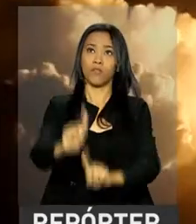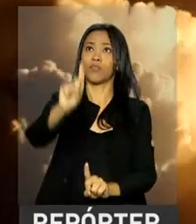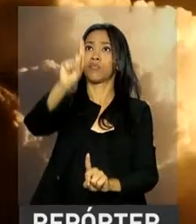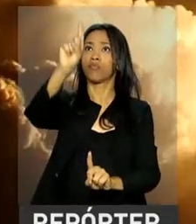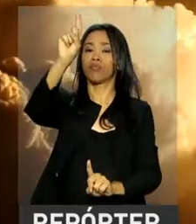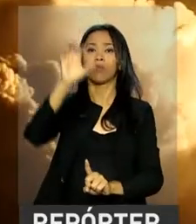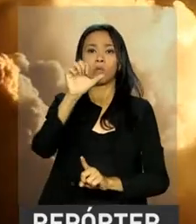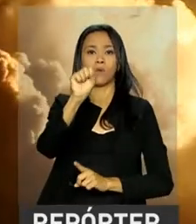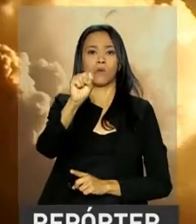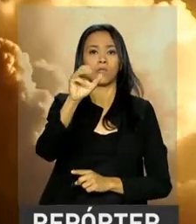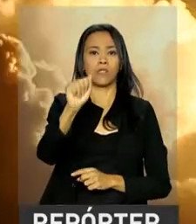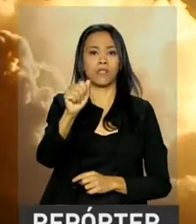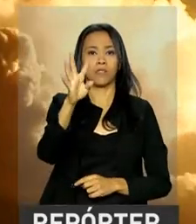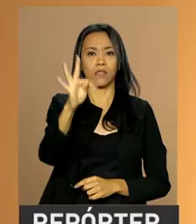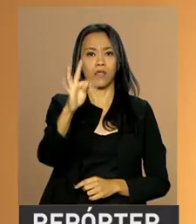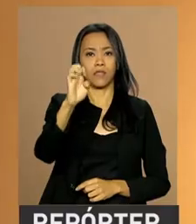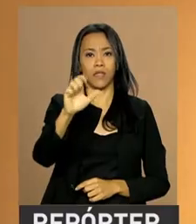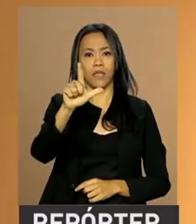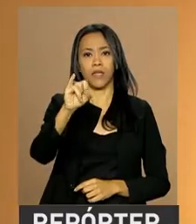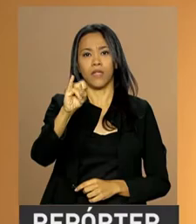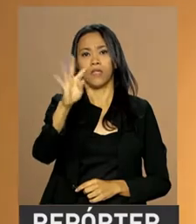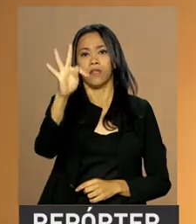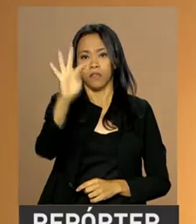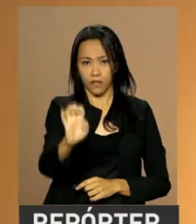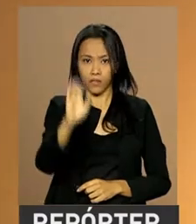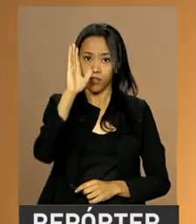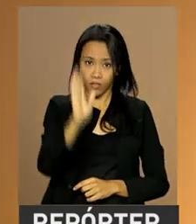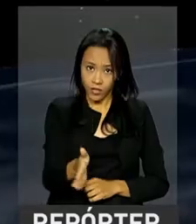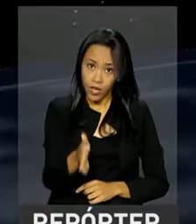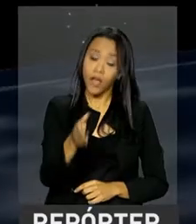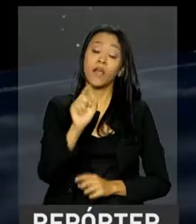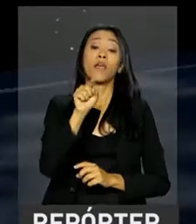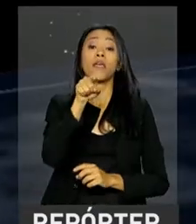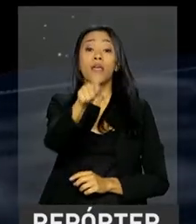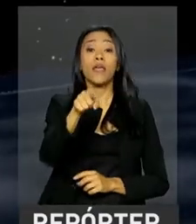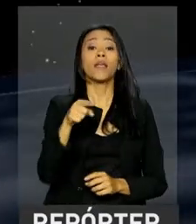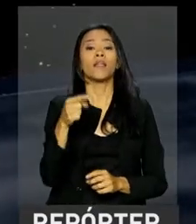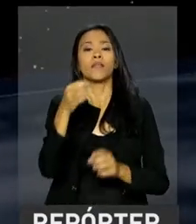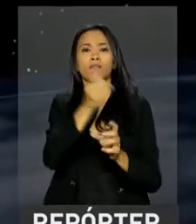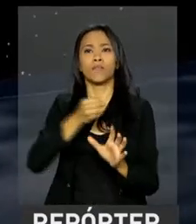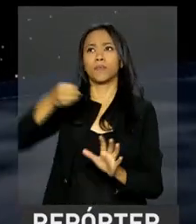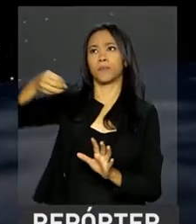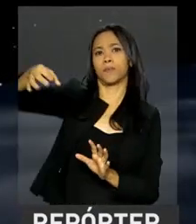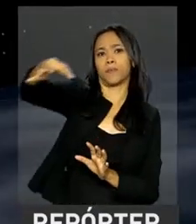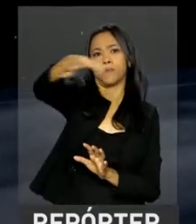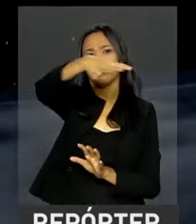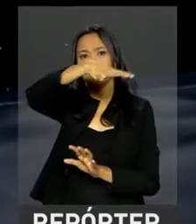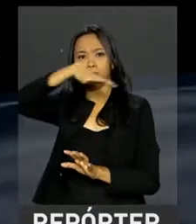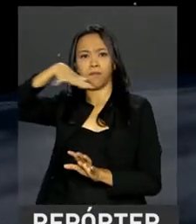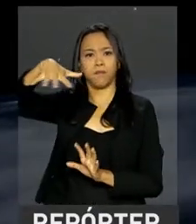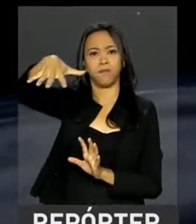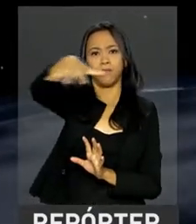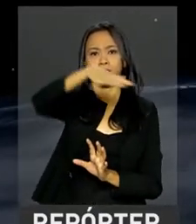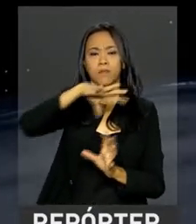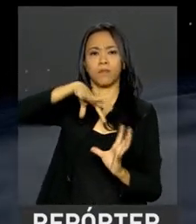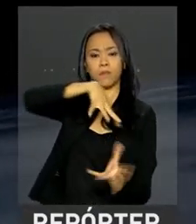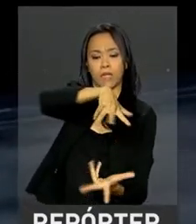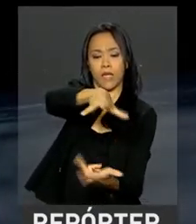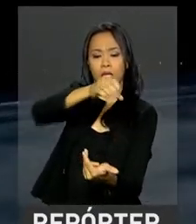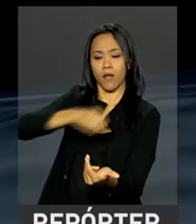espaço do Centro Espacial de Kourou, na Guiana Francesa, o satélite geoestacionário de defesa e